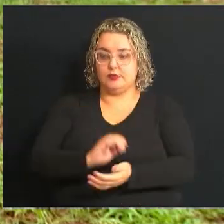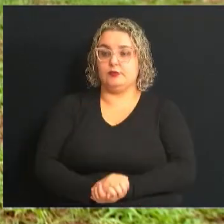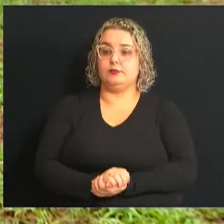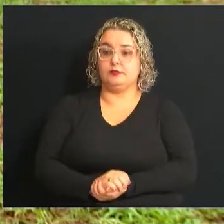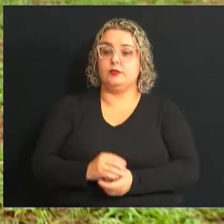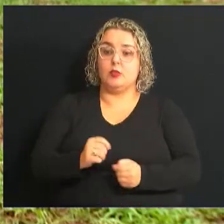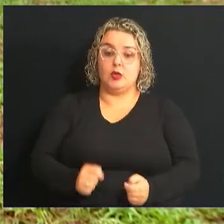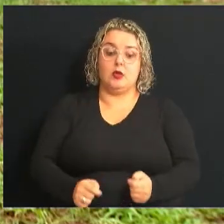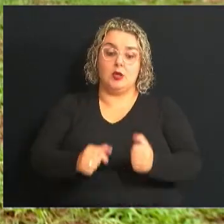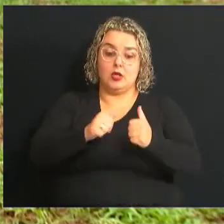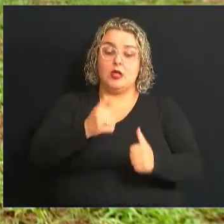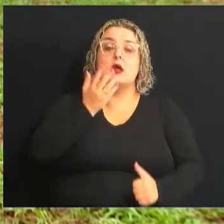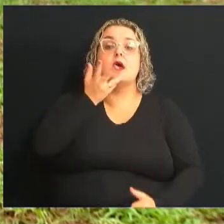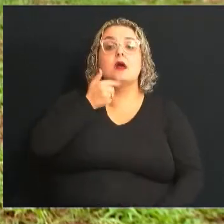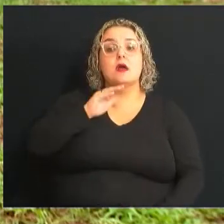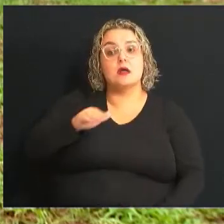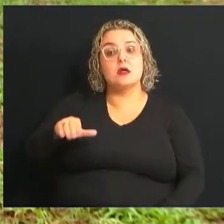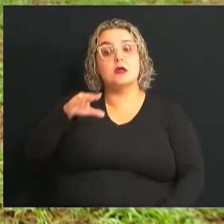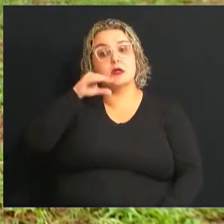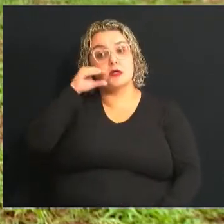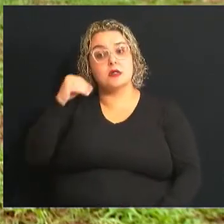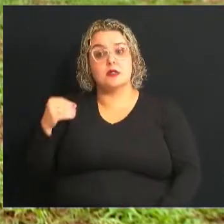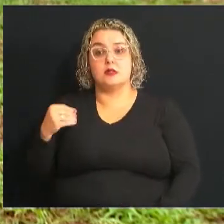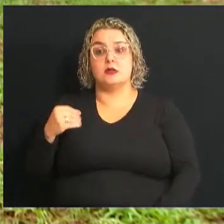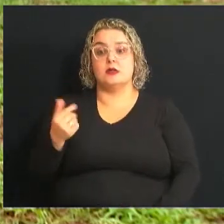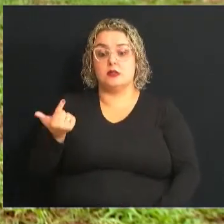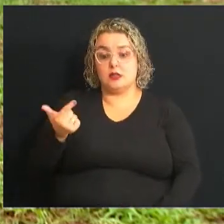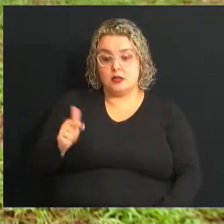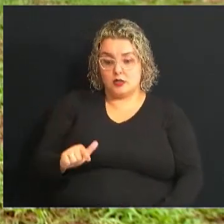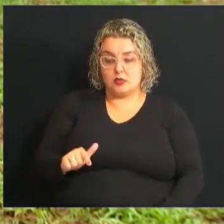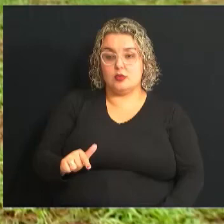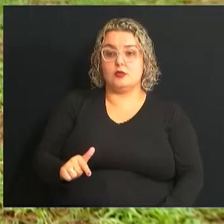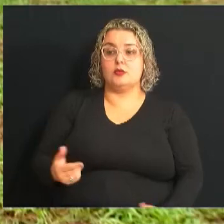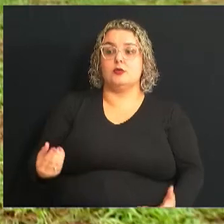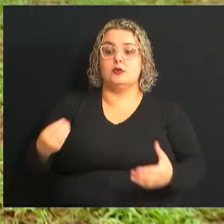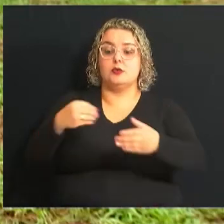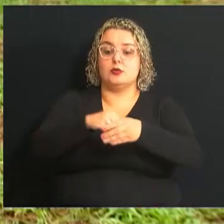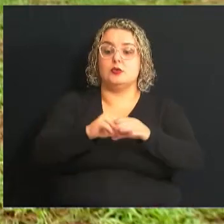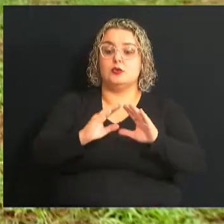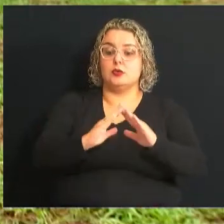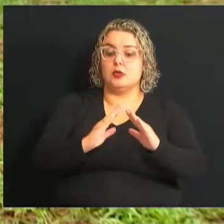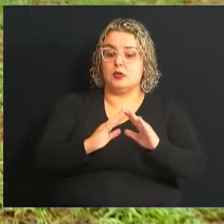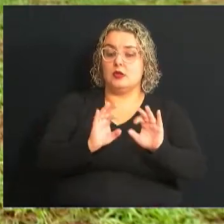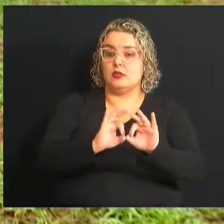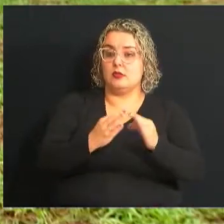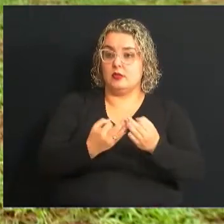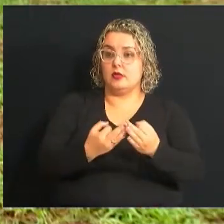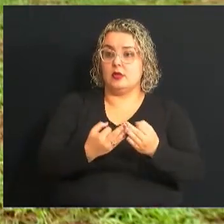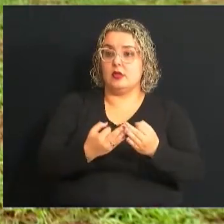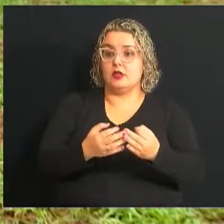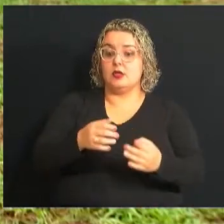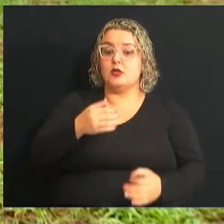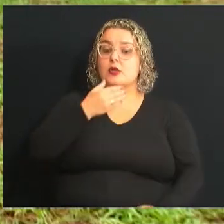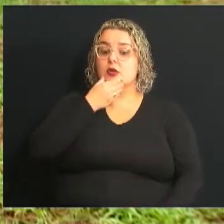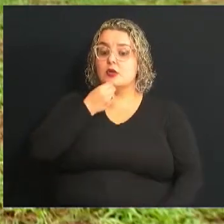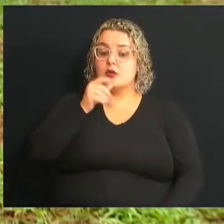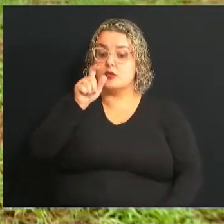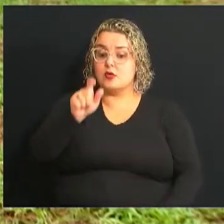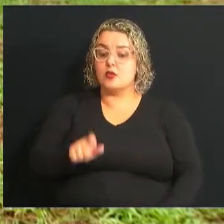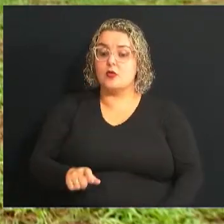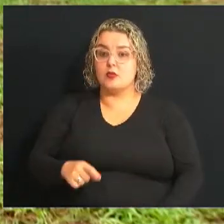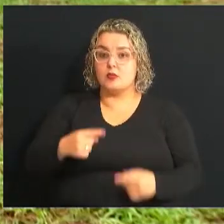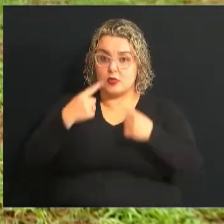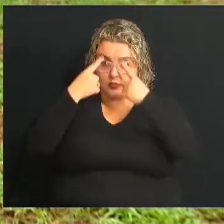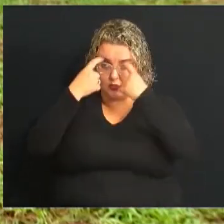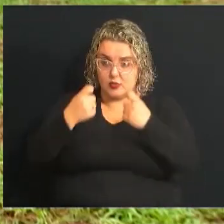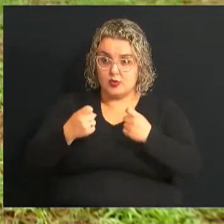beneficiados crianças e adolescentes que tenham permanecido no mesmo lar onde o agressor reside e também aqueles